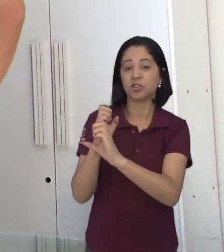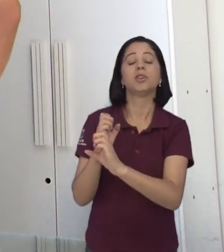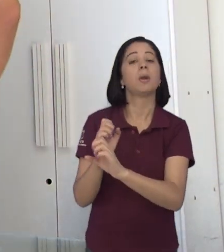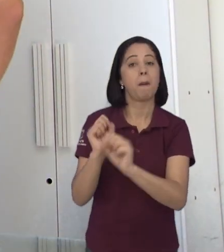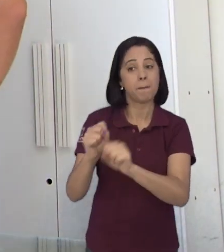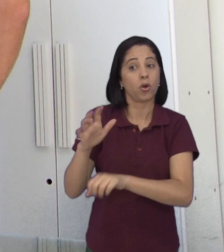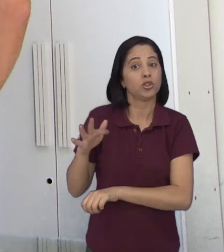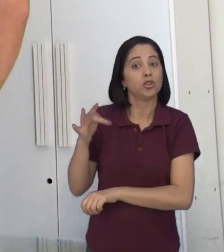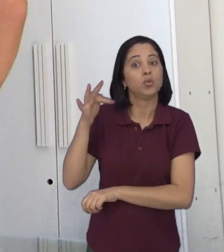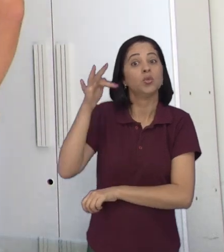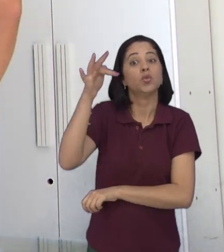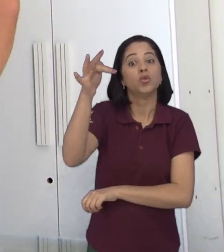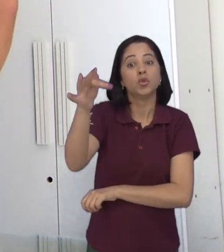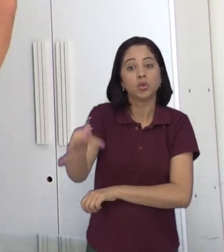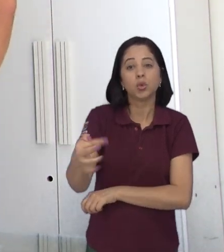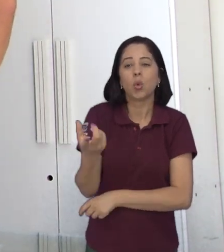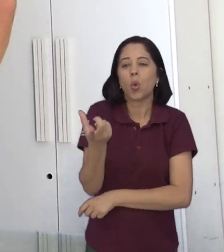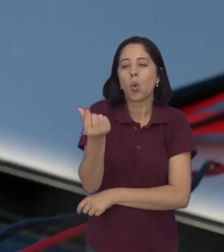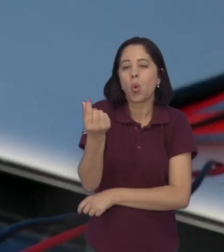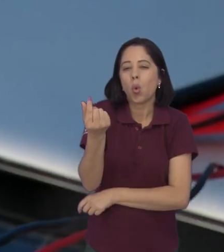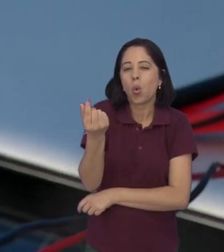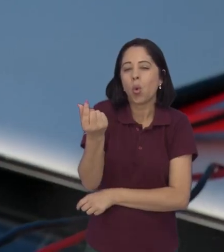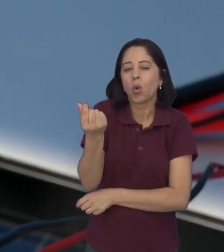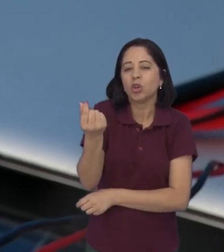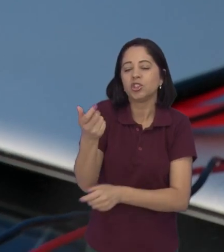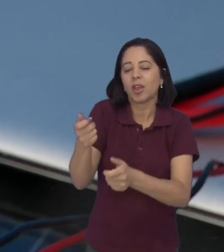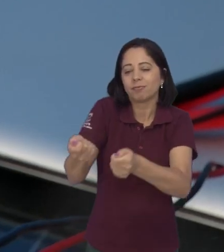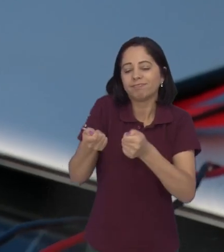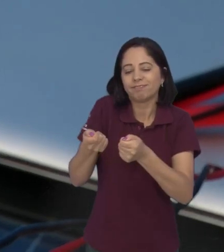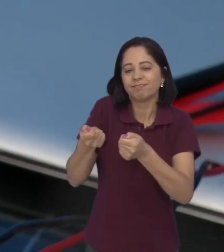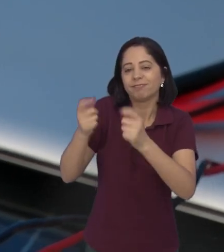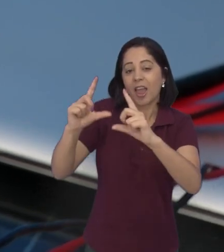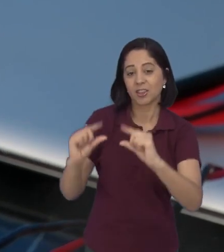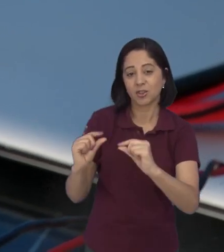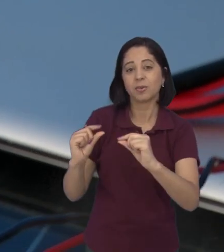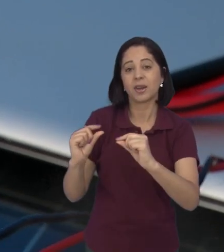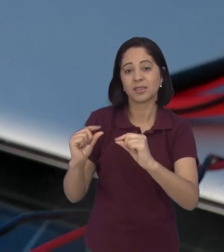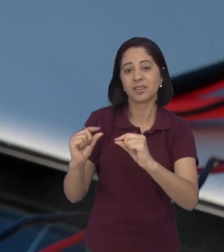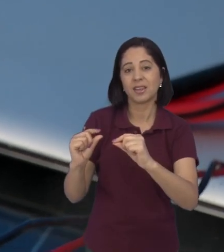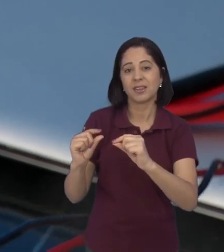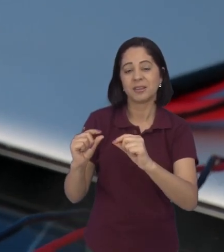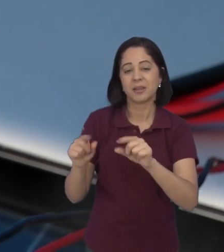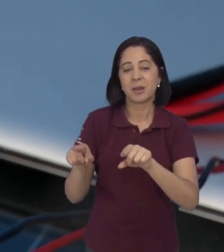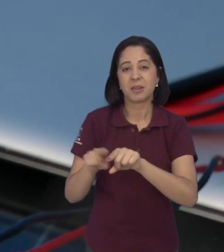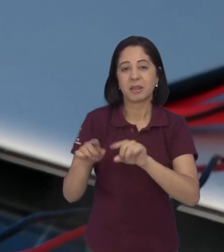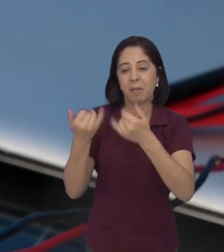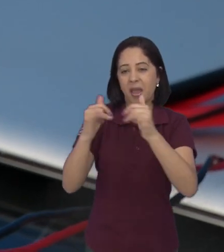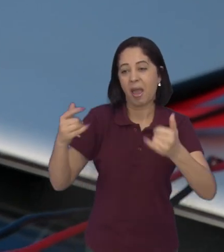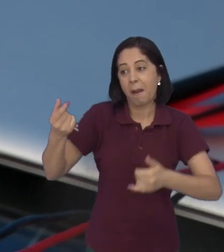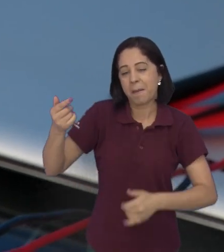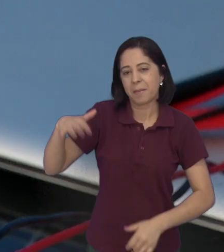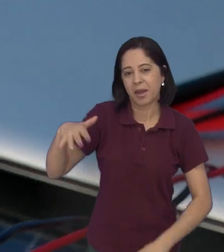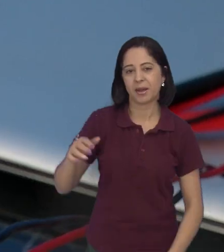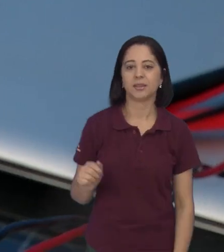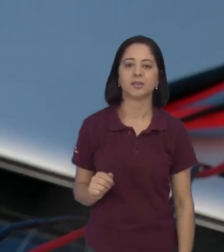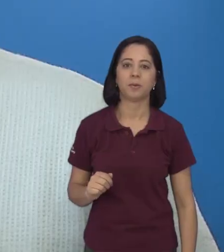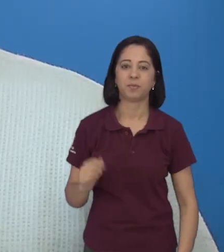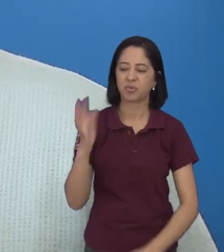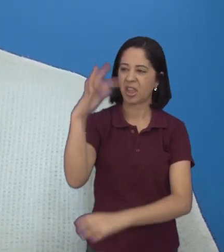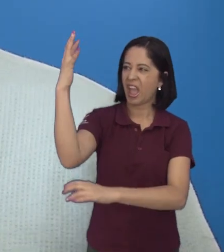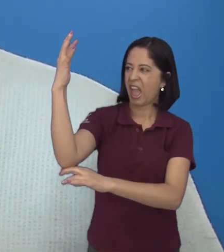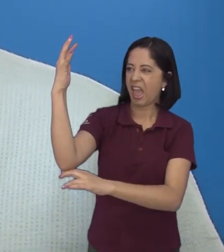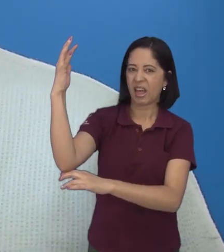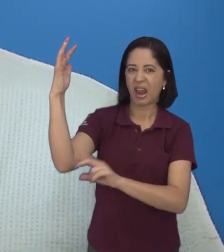iniciativa ainda pode garantir a longo prazo economia aos cofres públicos, com a redução no custo da eletricidade.